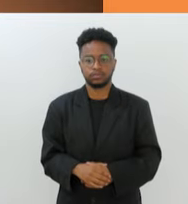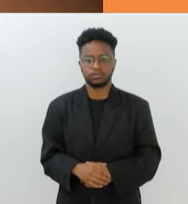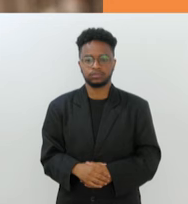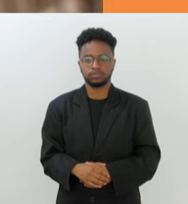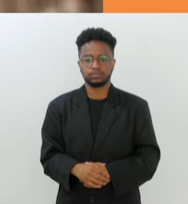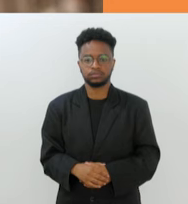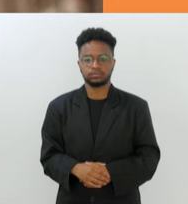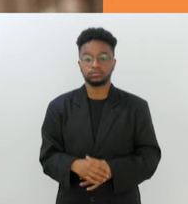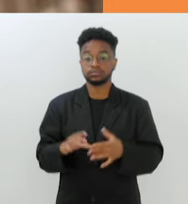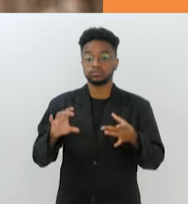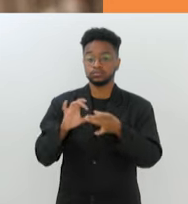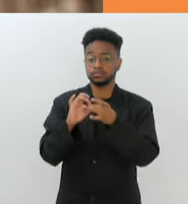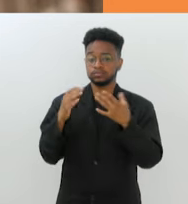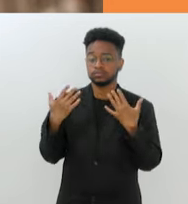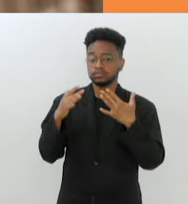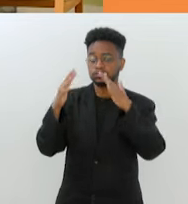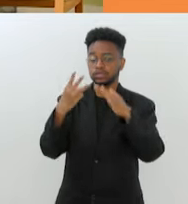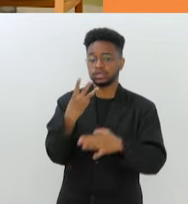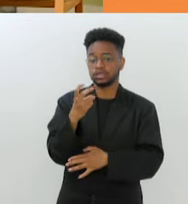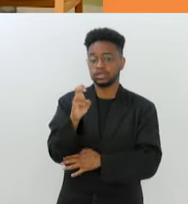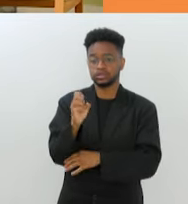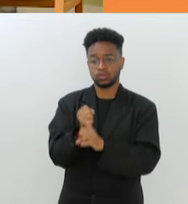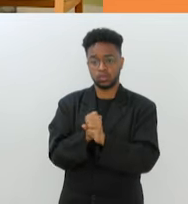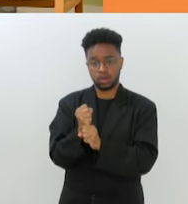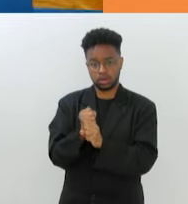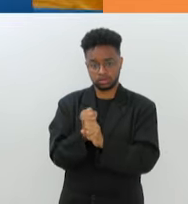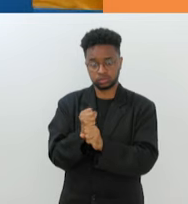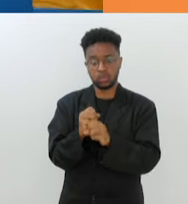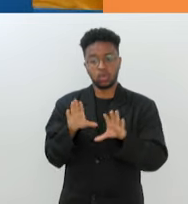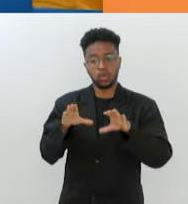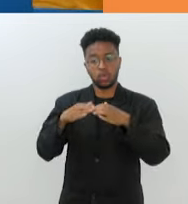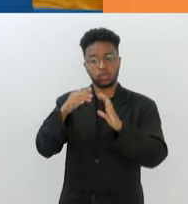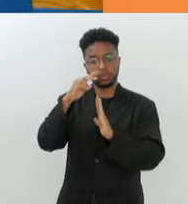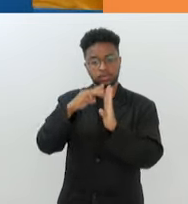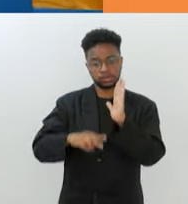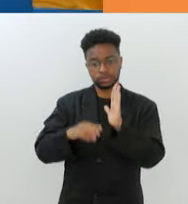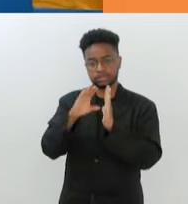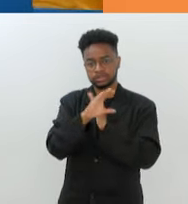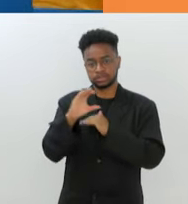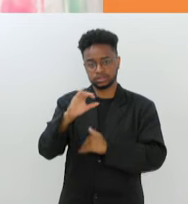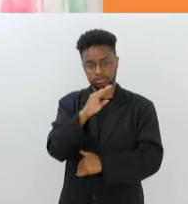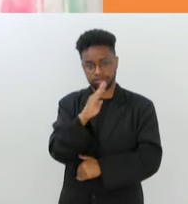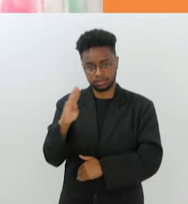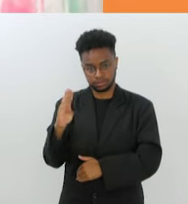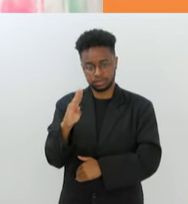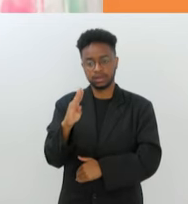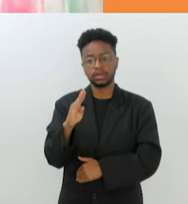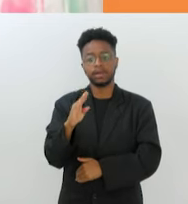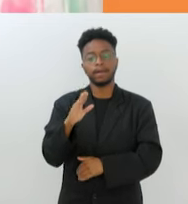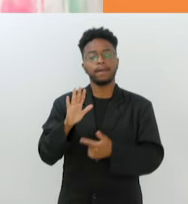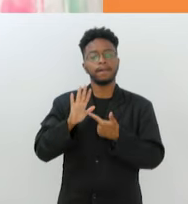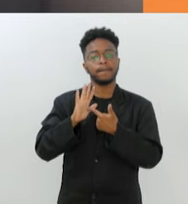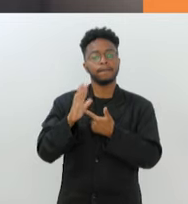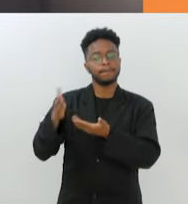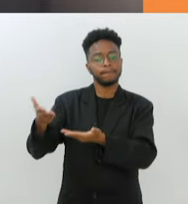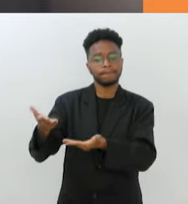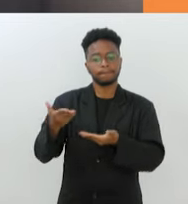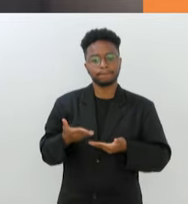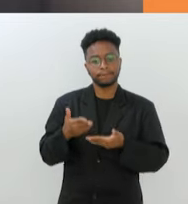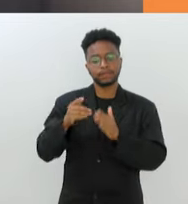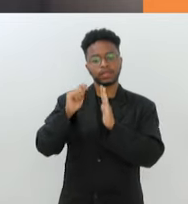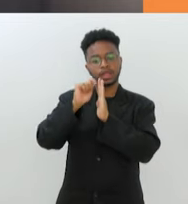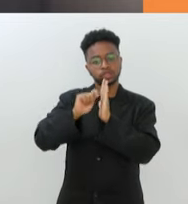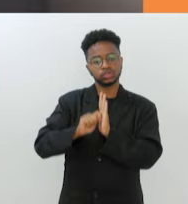Como parte das comemorações dos seus 35 anos, o Clube de Leitura do Centro Cultural Banco do Brasil vai trazer o escritor angolano